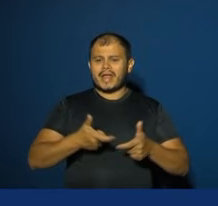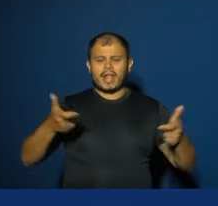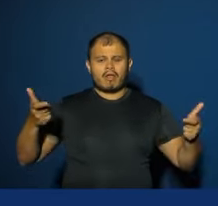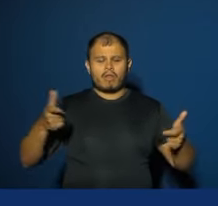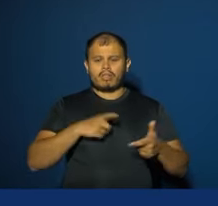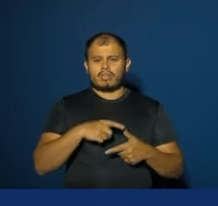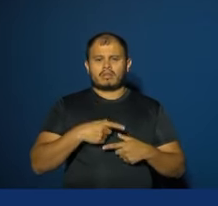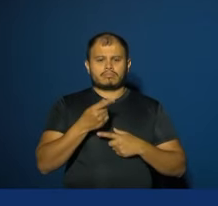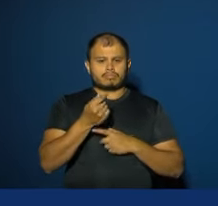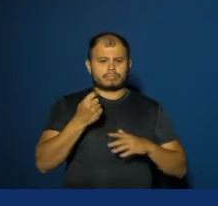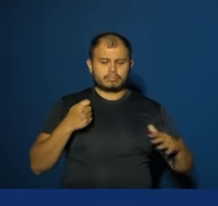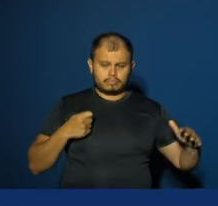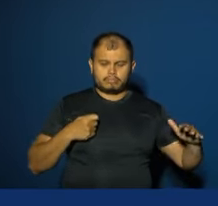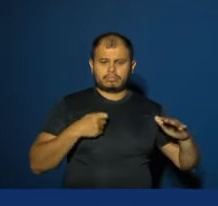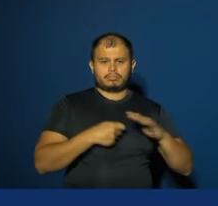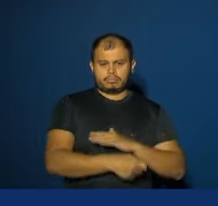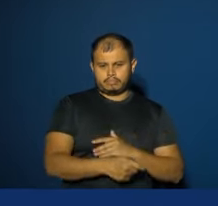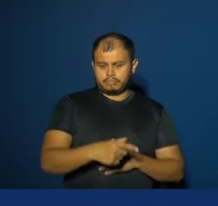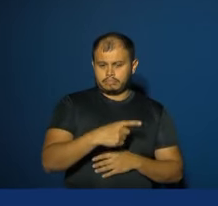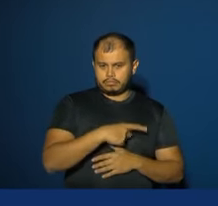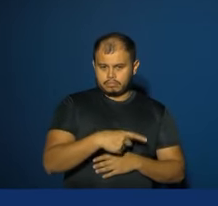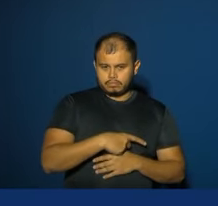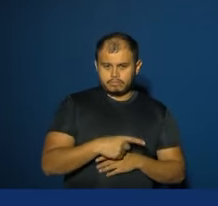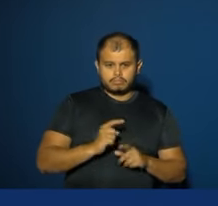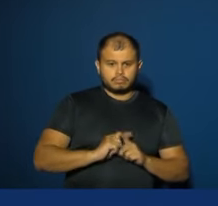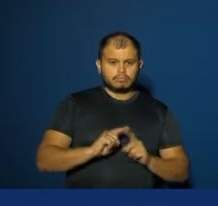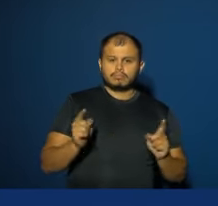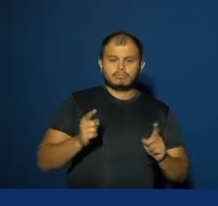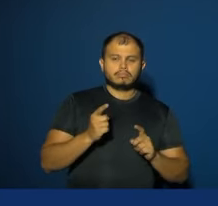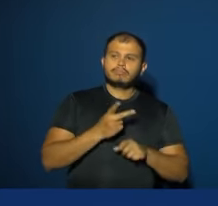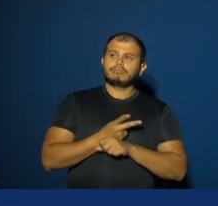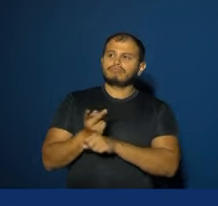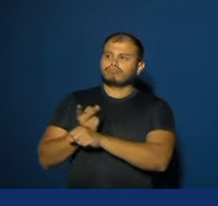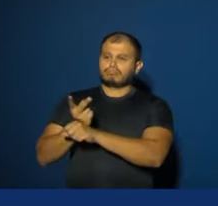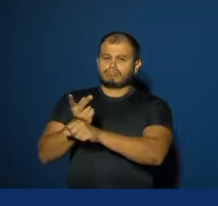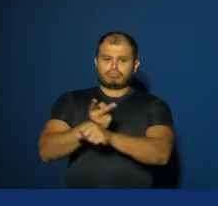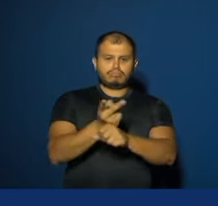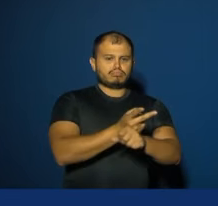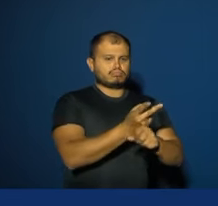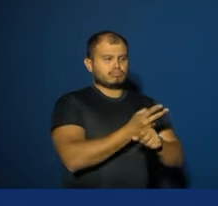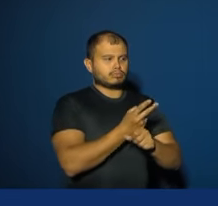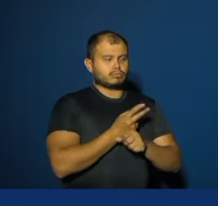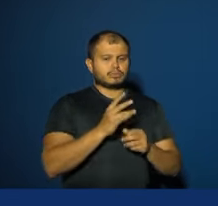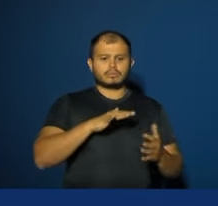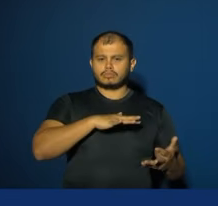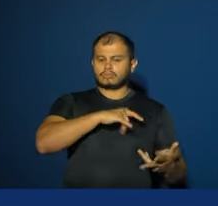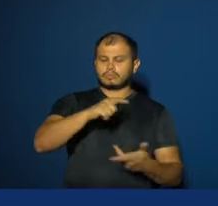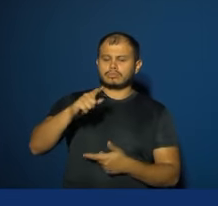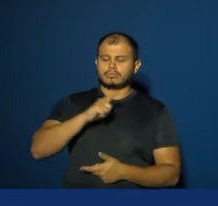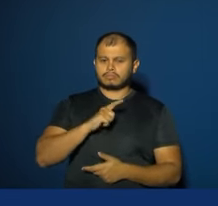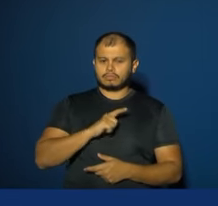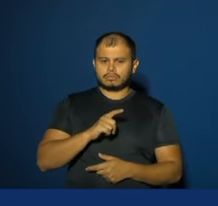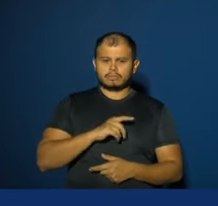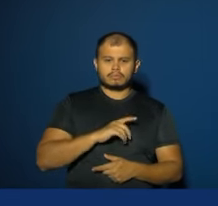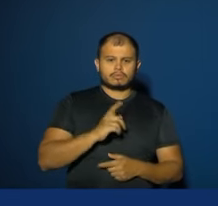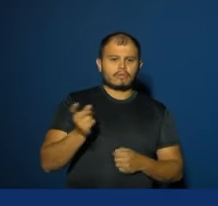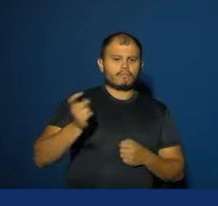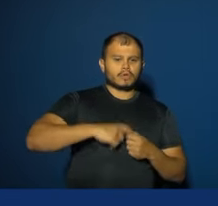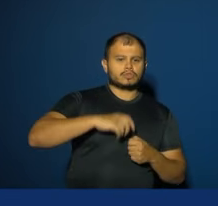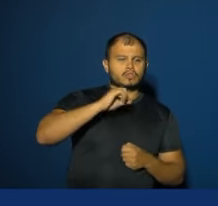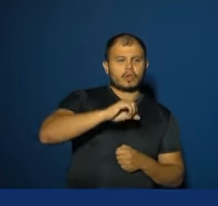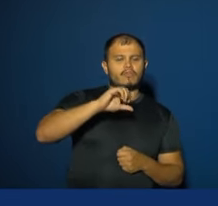volume de recurso para investimento e não encontra o mundo afora projeto com taxa interna de retorno de 9 de